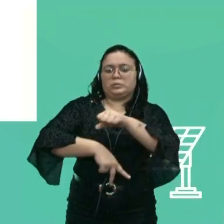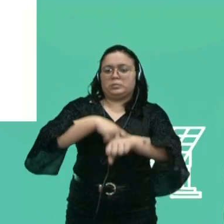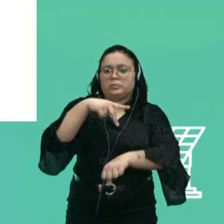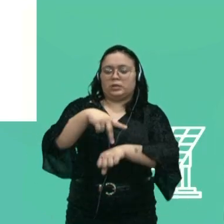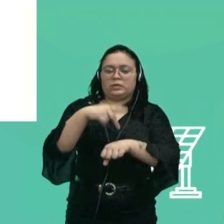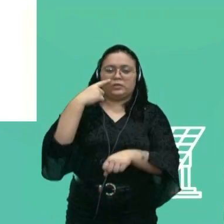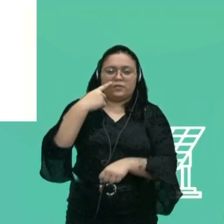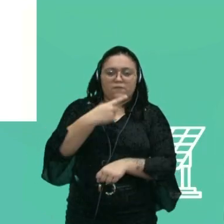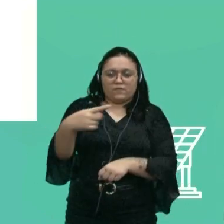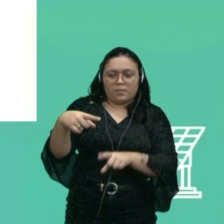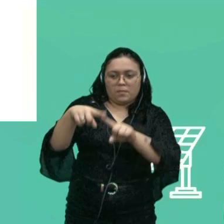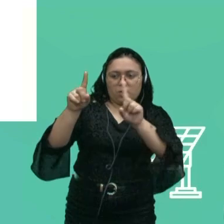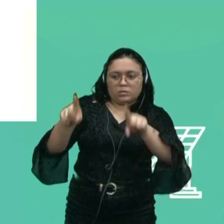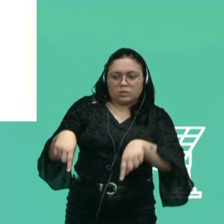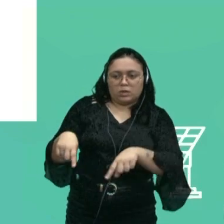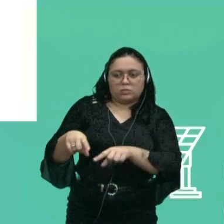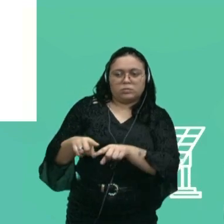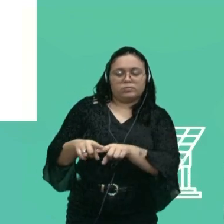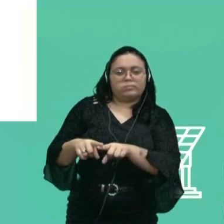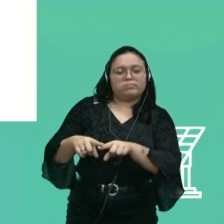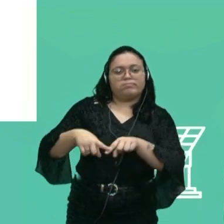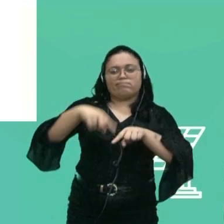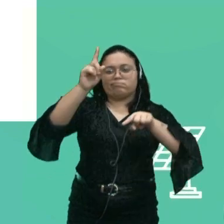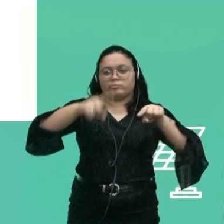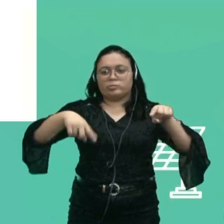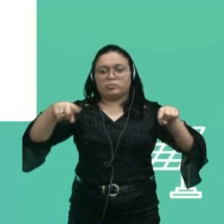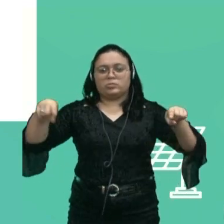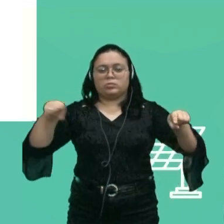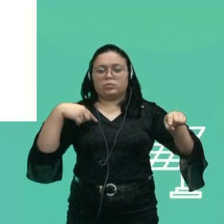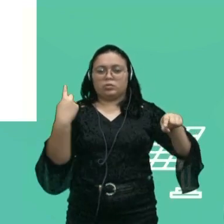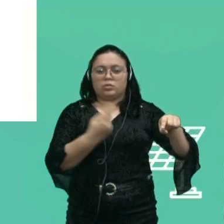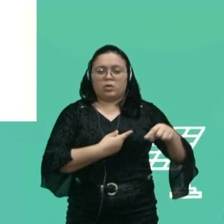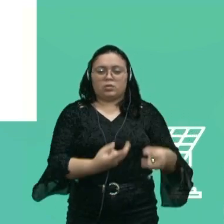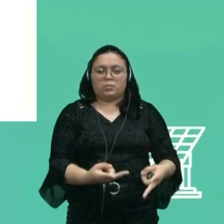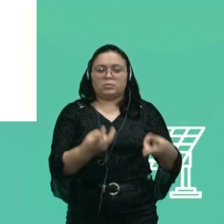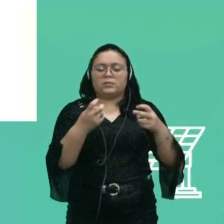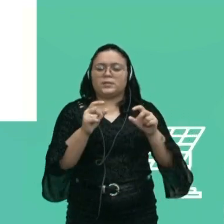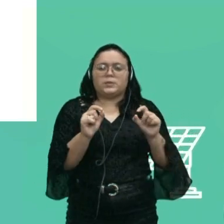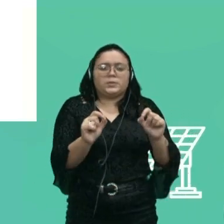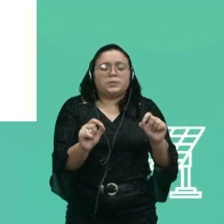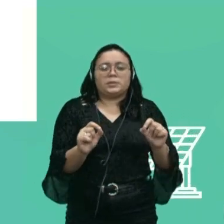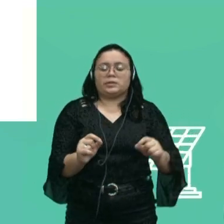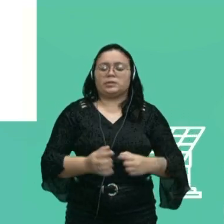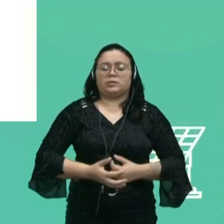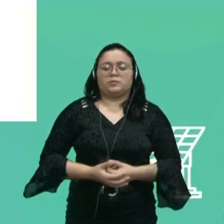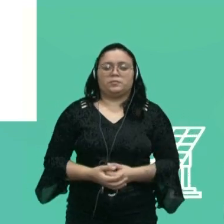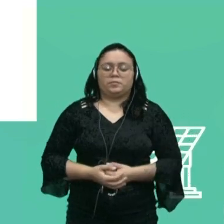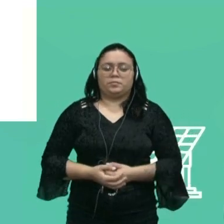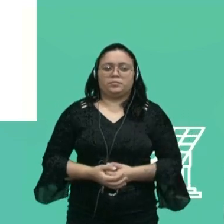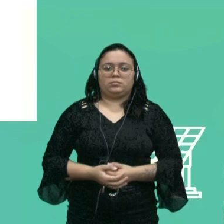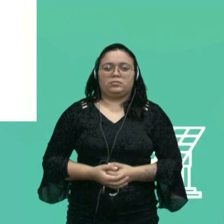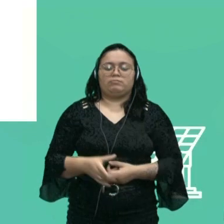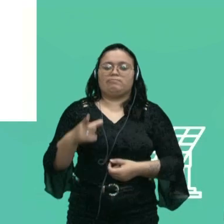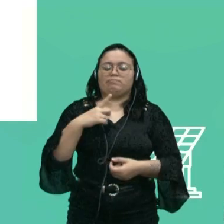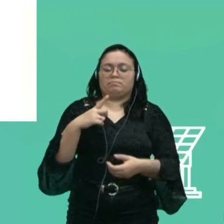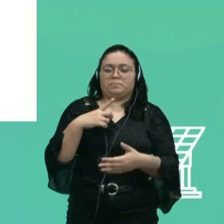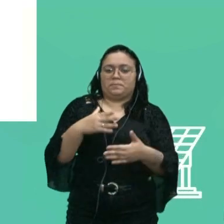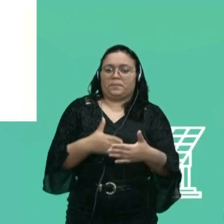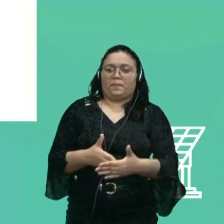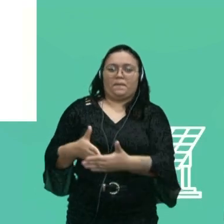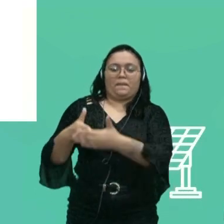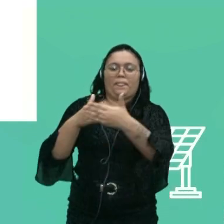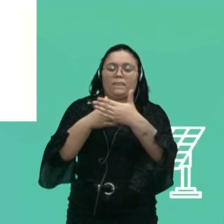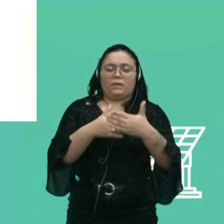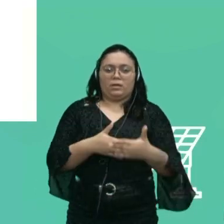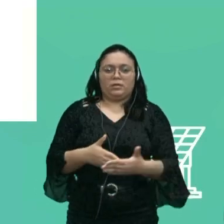alta escala, grande escala, nós observamos que as barreiras regulatórias vão